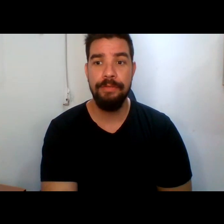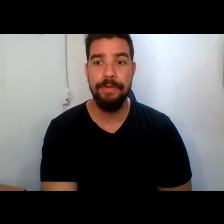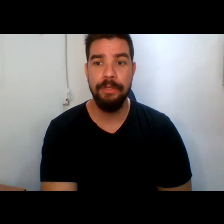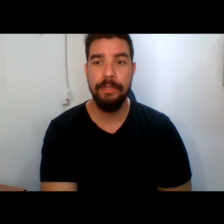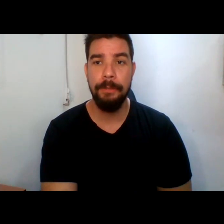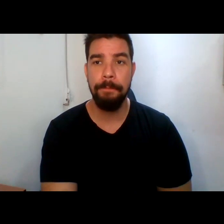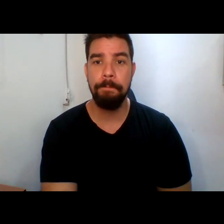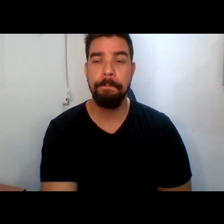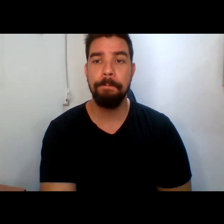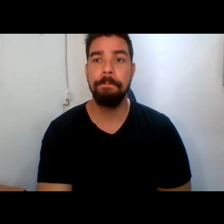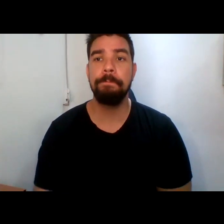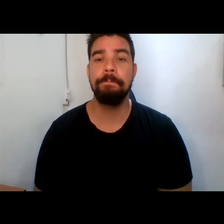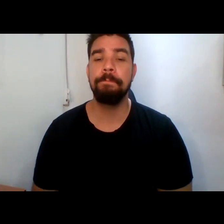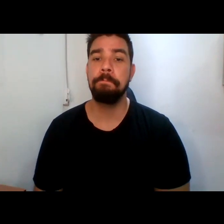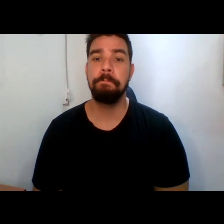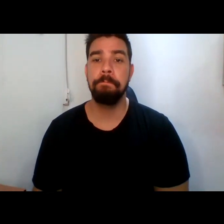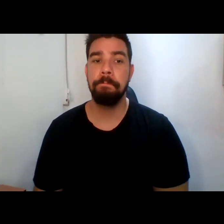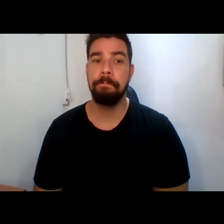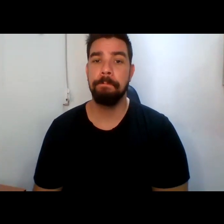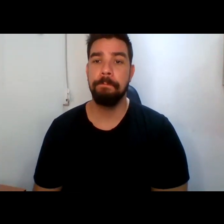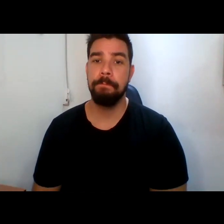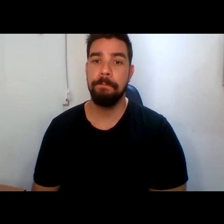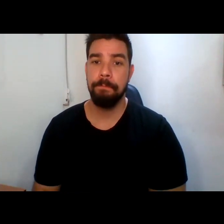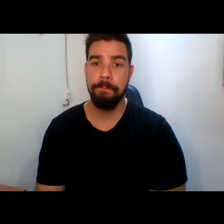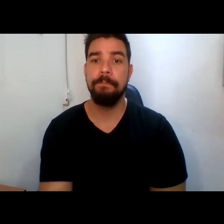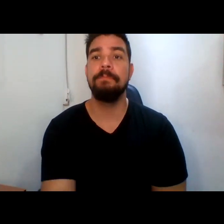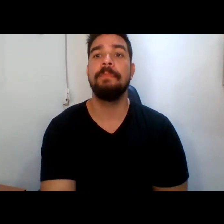Estou verificando aqui.